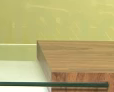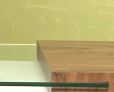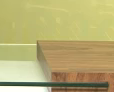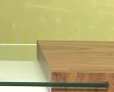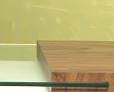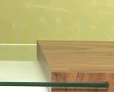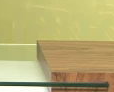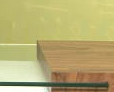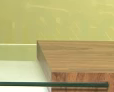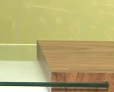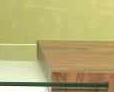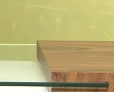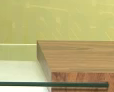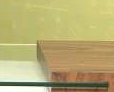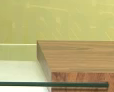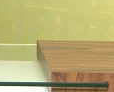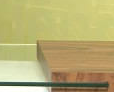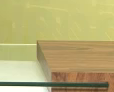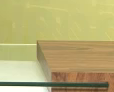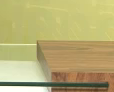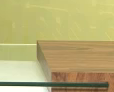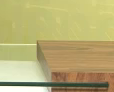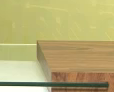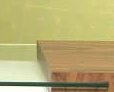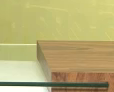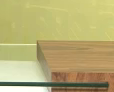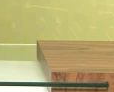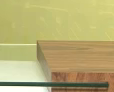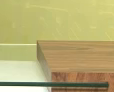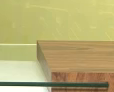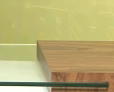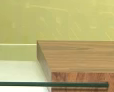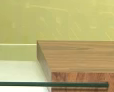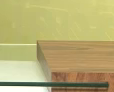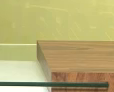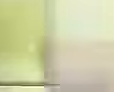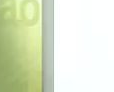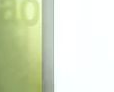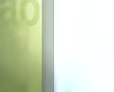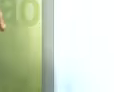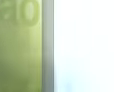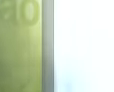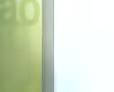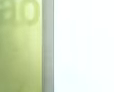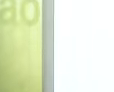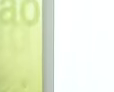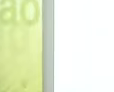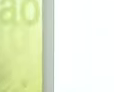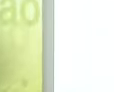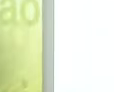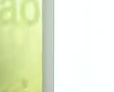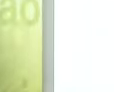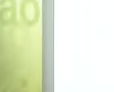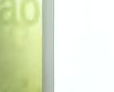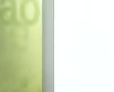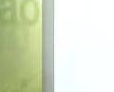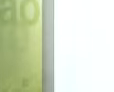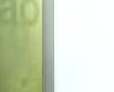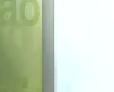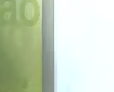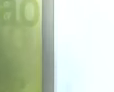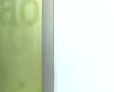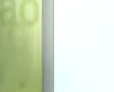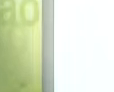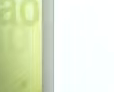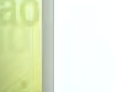os alunos para que serve a propriedade action de um formulário. Isso, olha, a propriedade action, nós frisamos